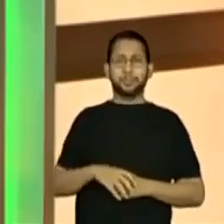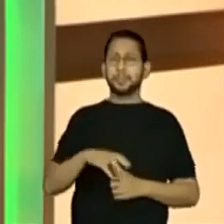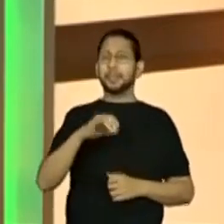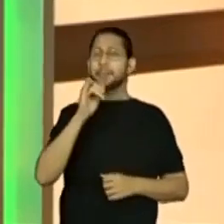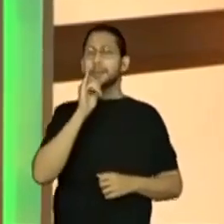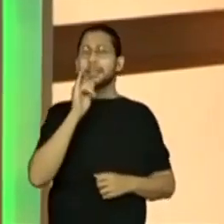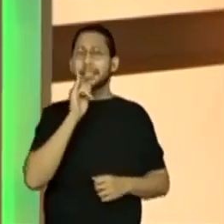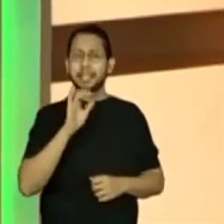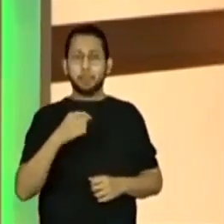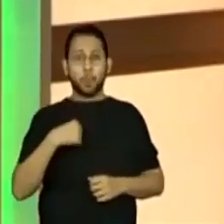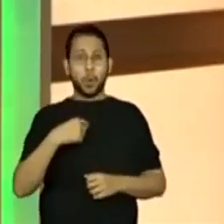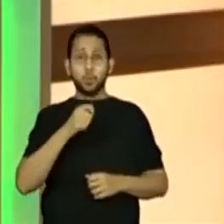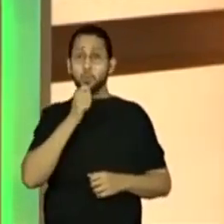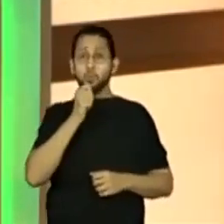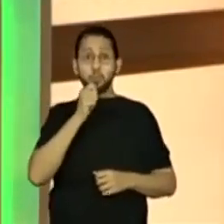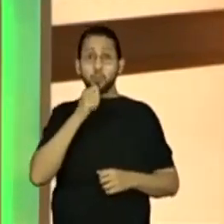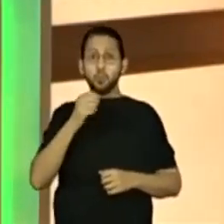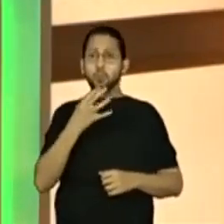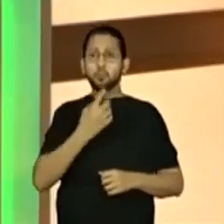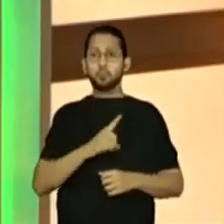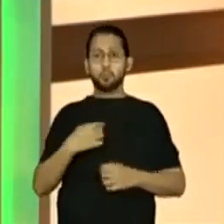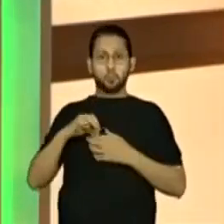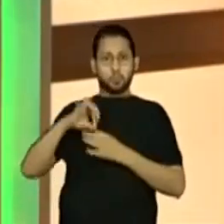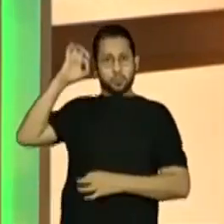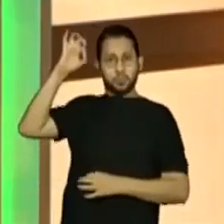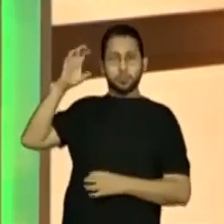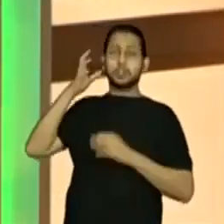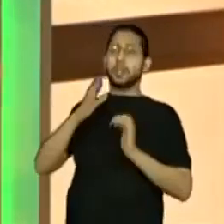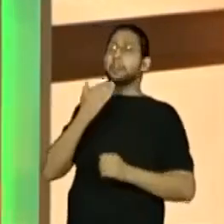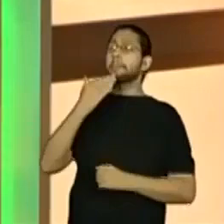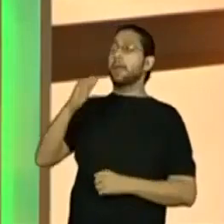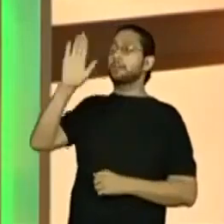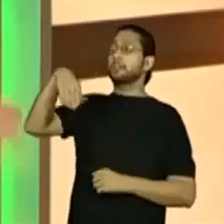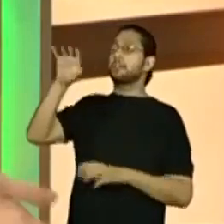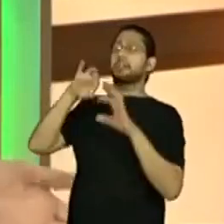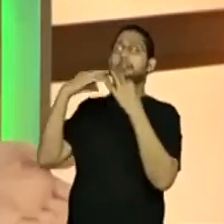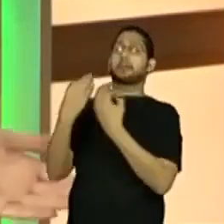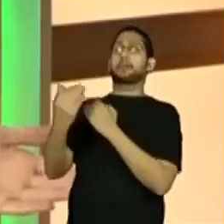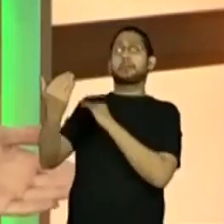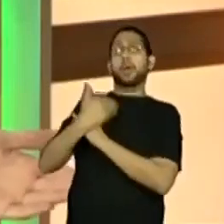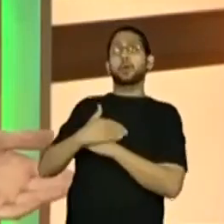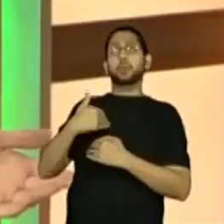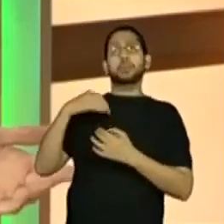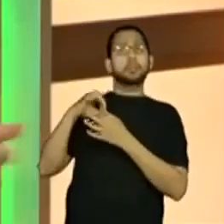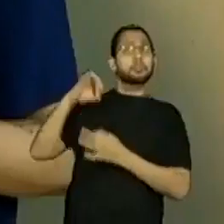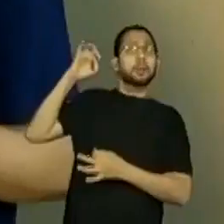acaso você ainda não sabe a sua altura, já pede para alguém te ajudar, porque você vai precisar saber.